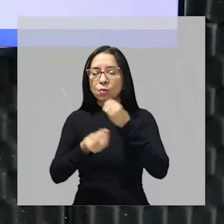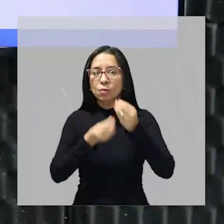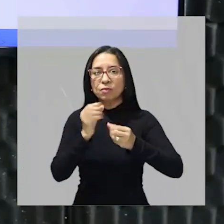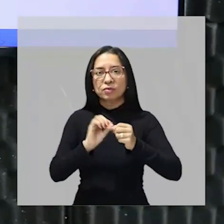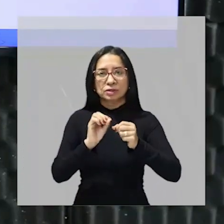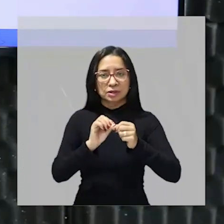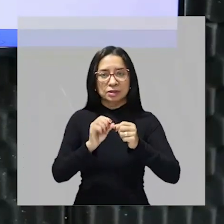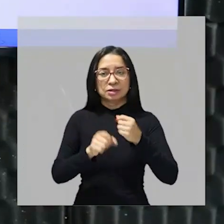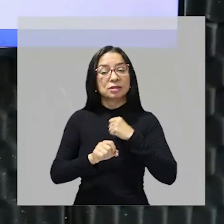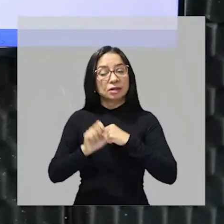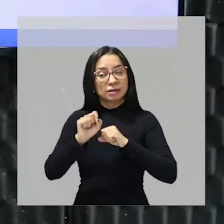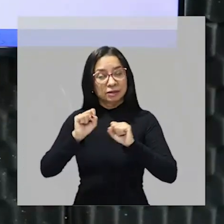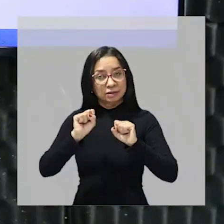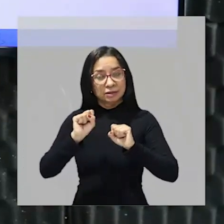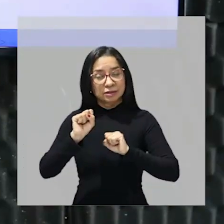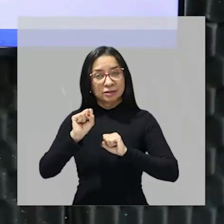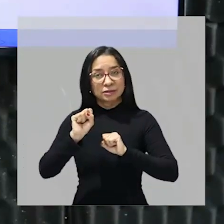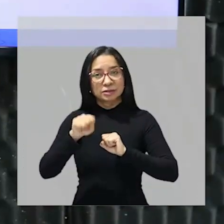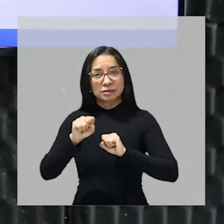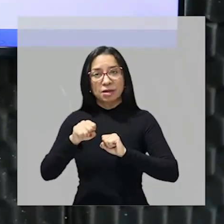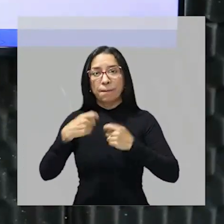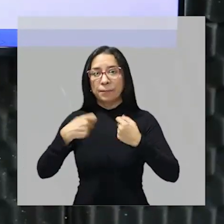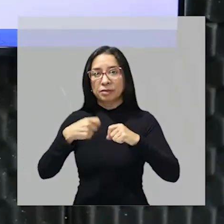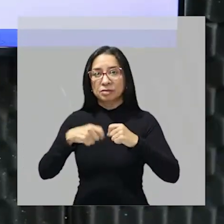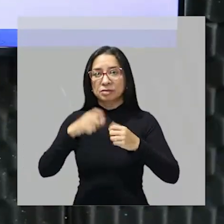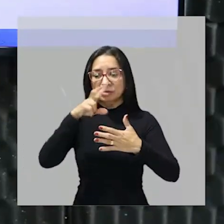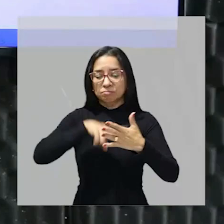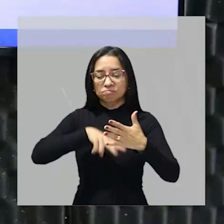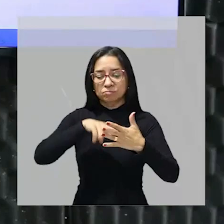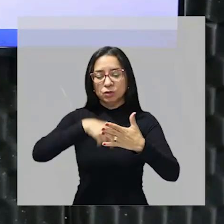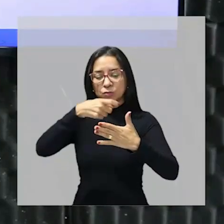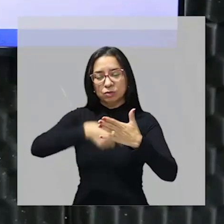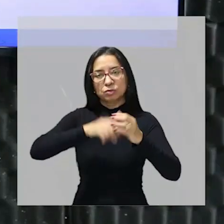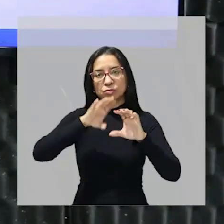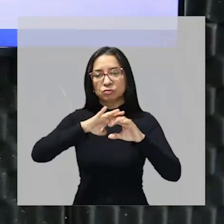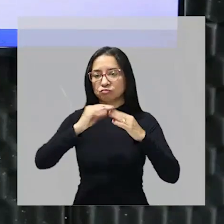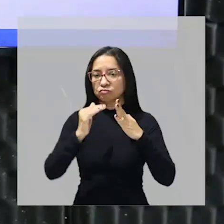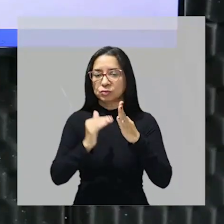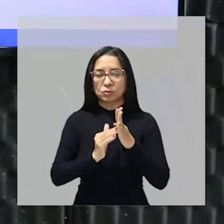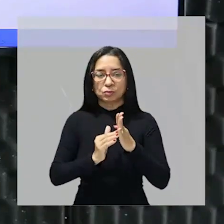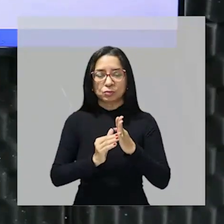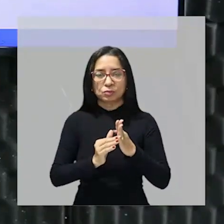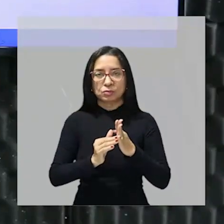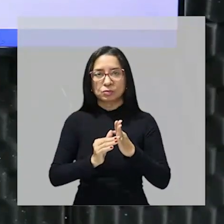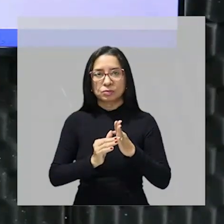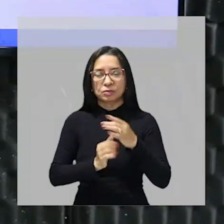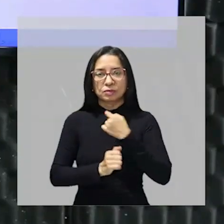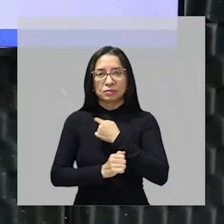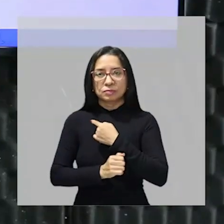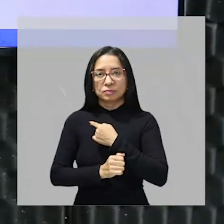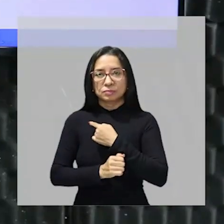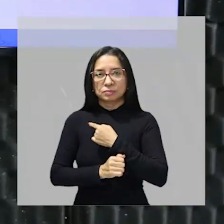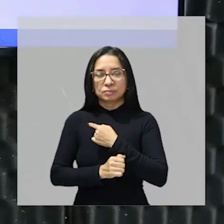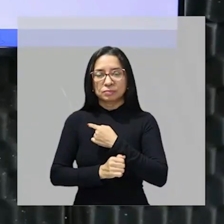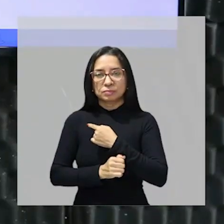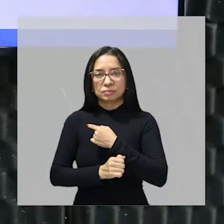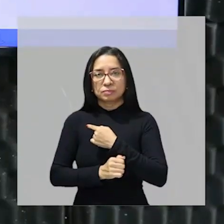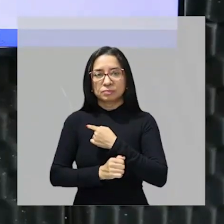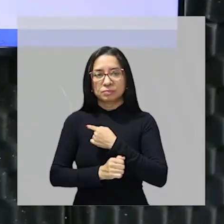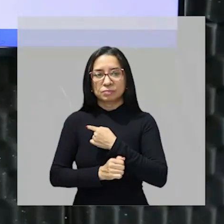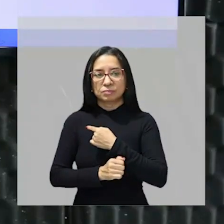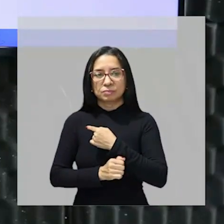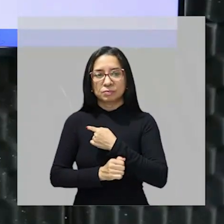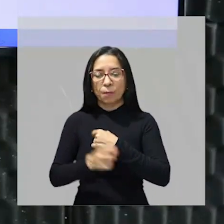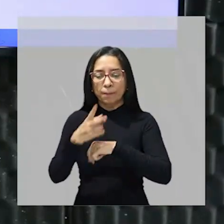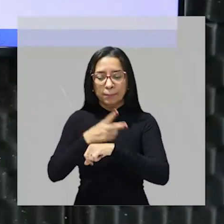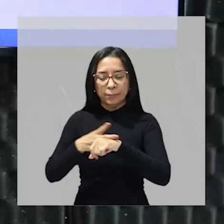quê? Às vezes a gente vem só no enunciado da questão e daí vai buscar a resposta no texto. Eu venho aqui nas alternativas